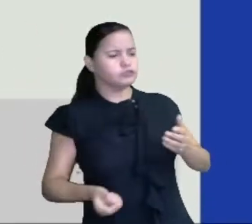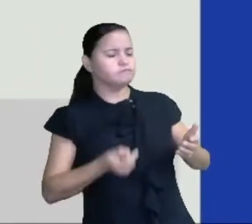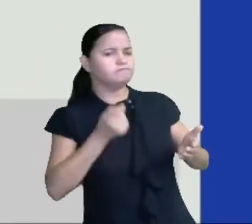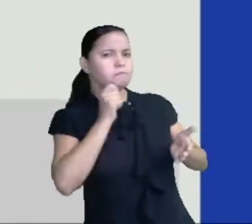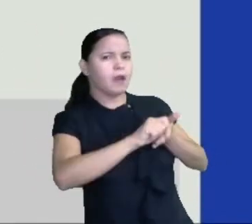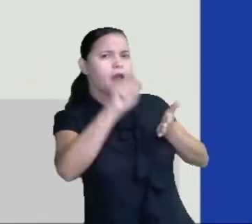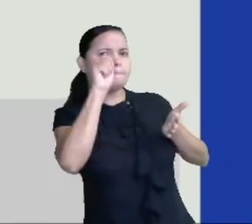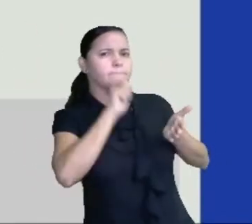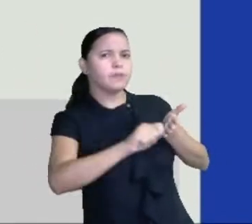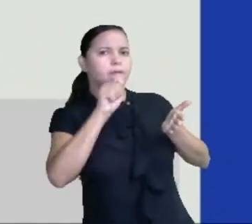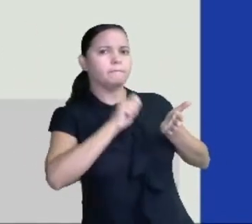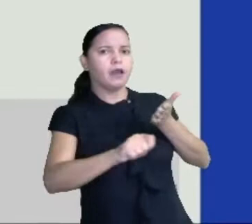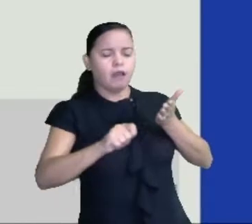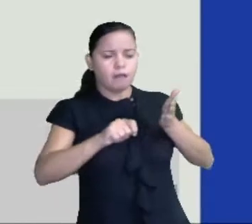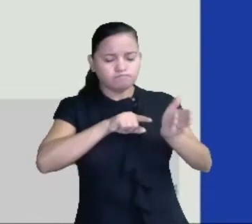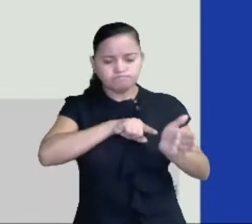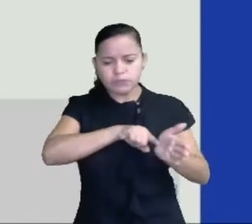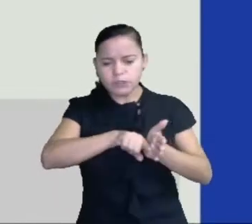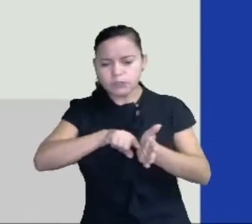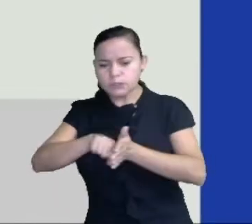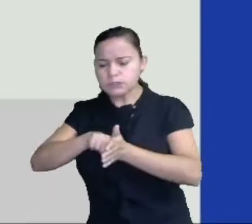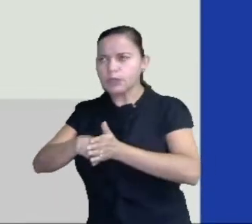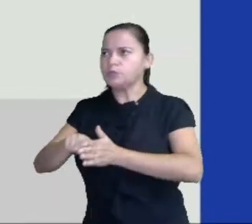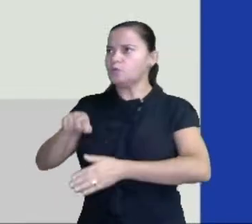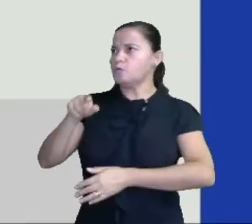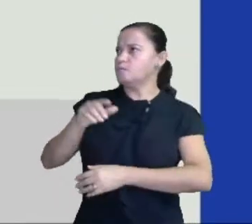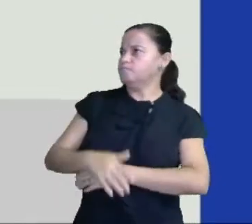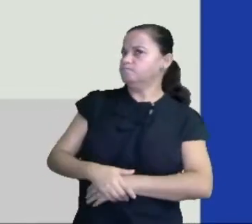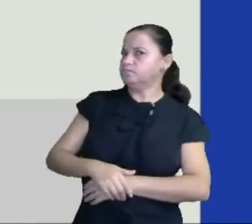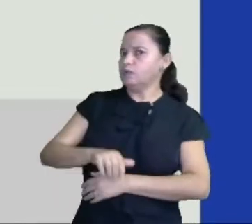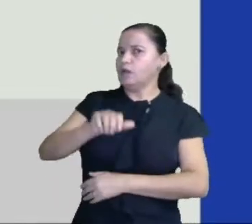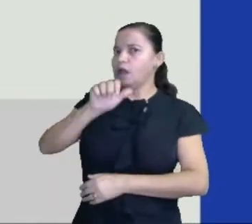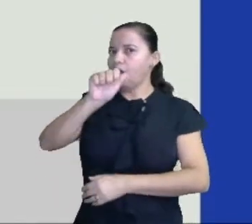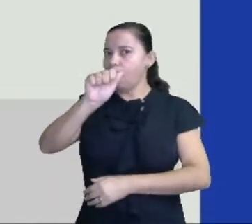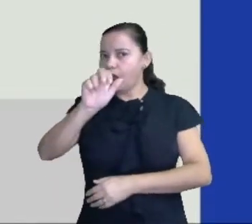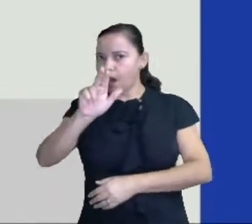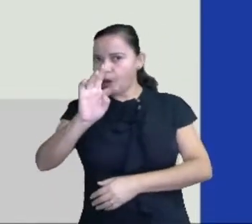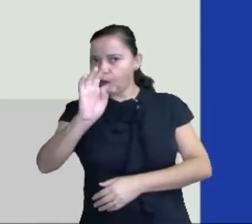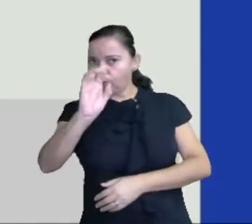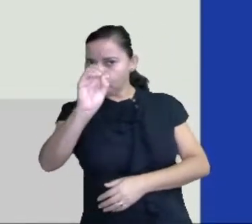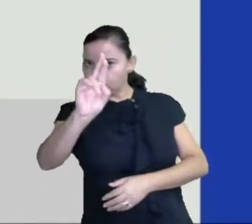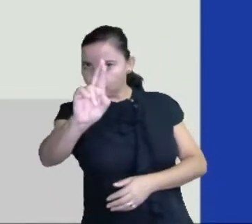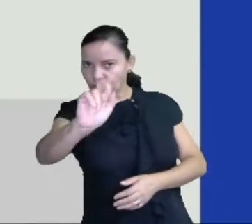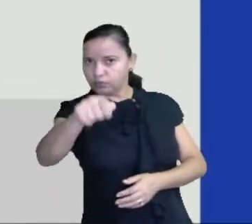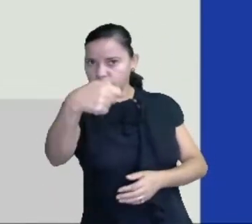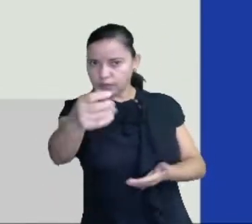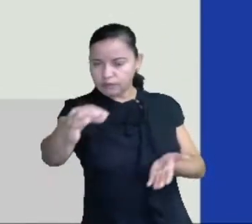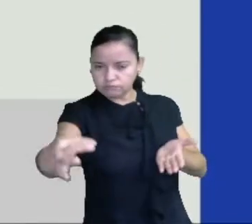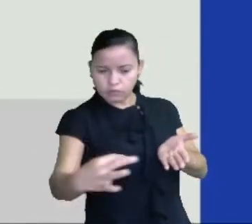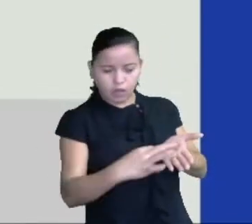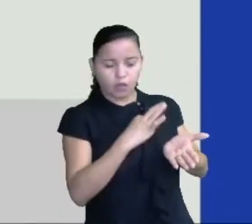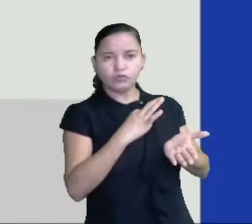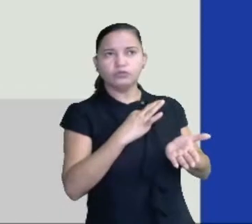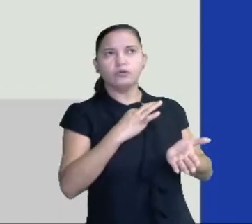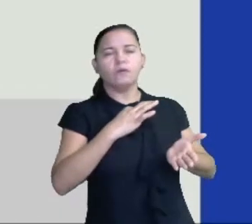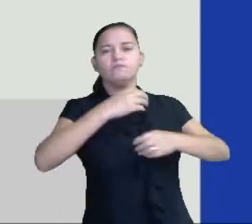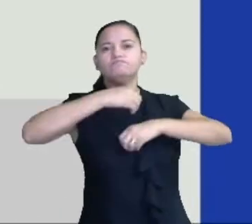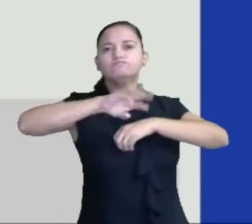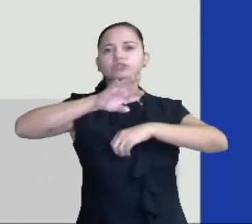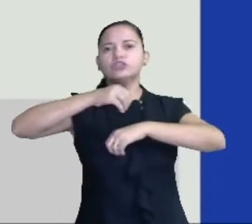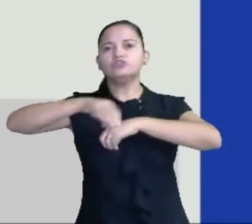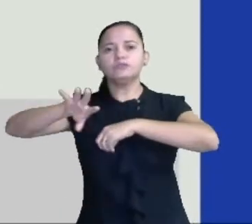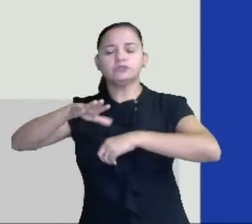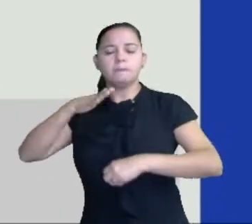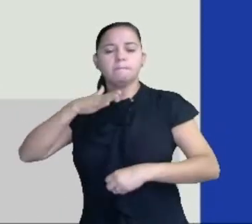inventor, descobridor. O autor possui a necessidade de transmitir a sua ideia.